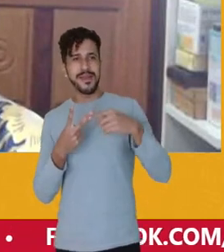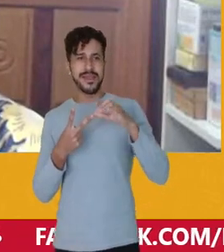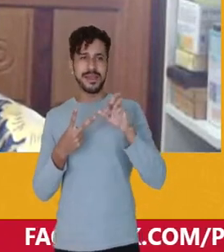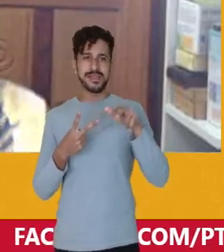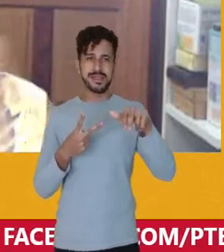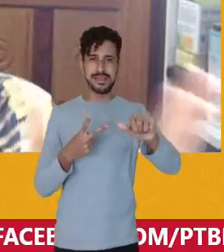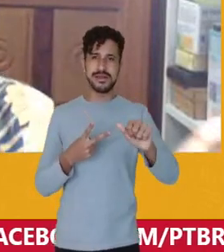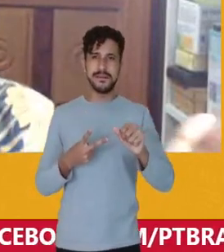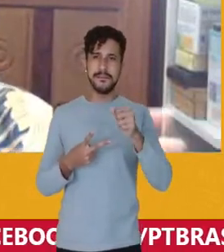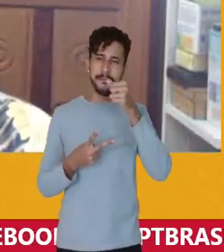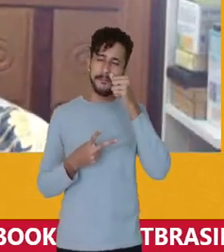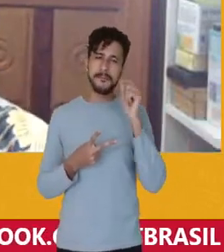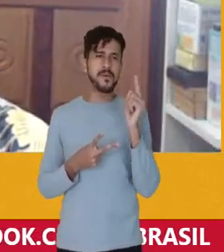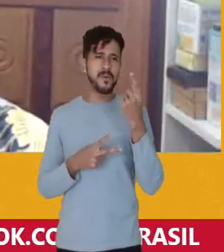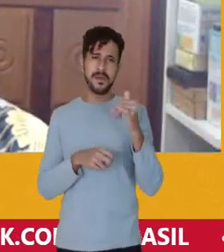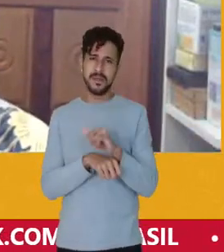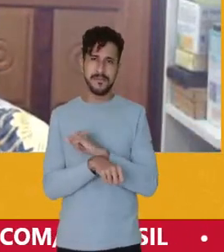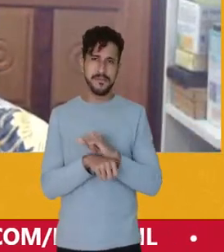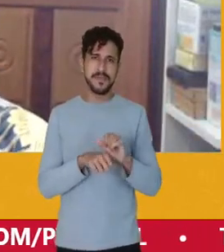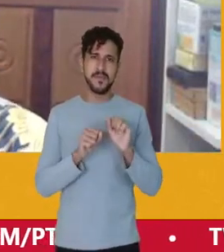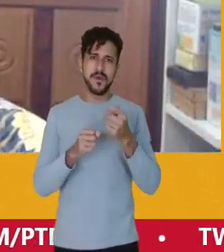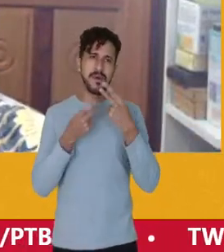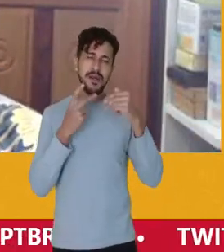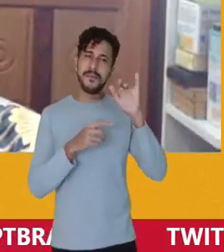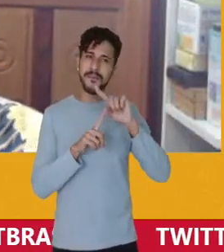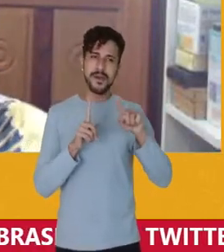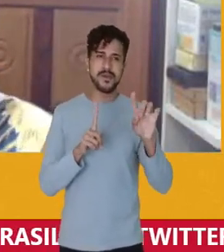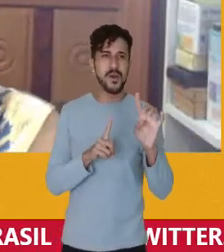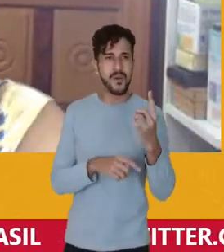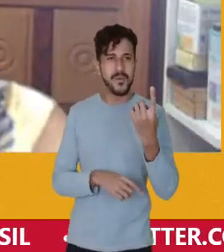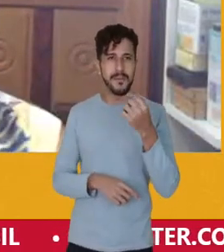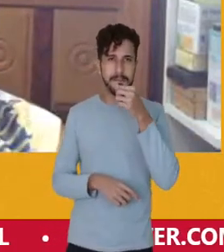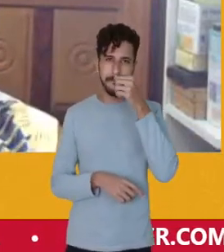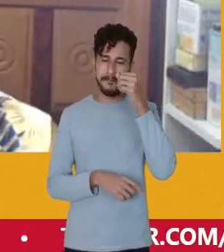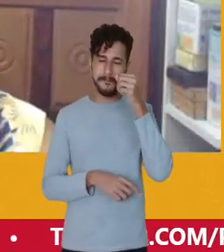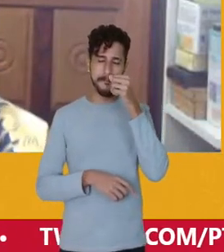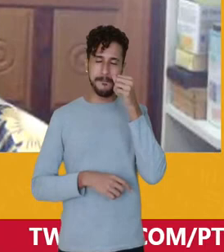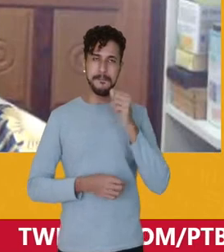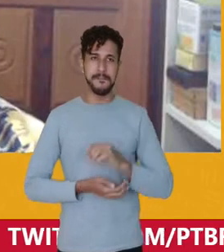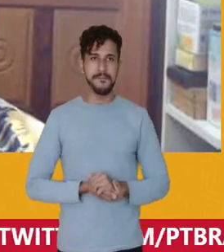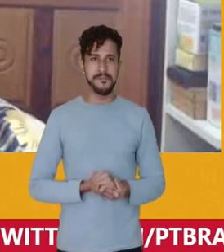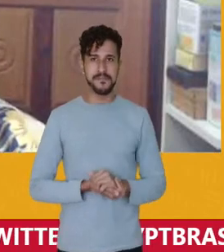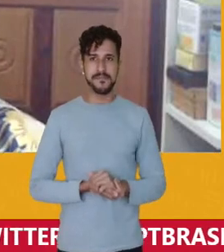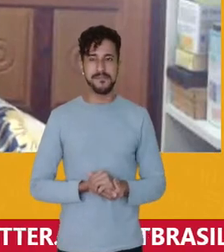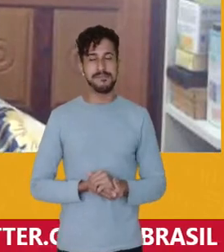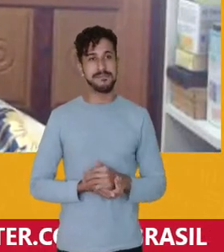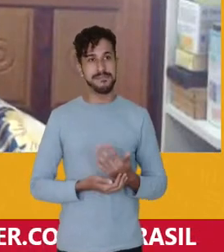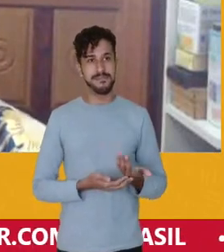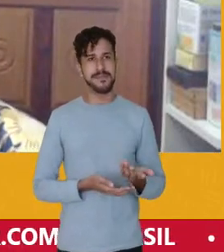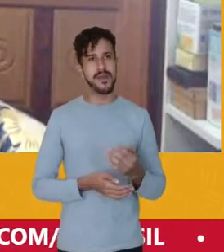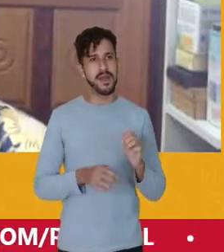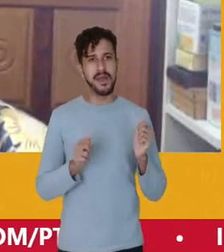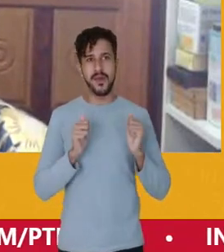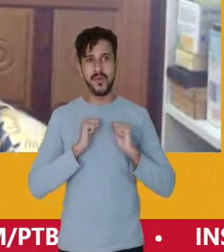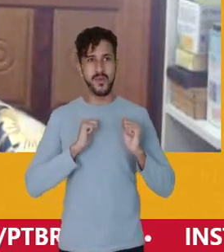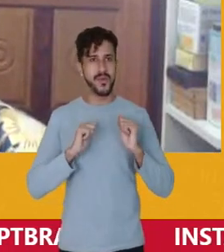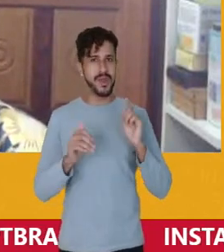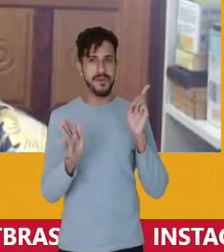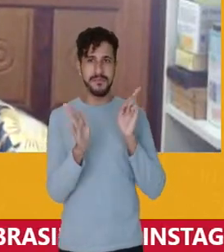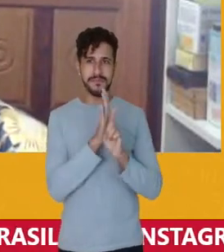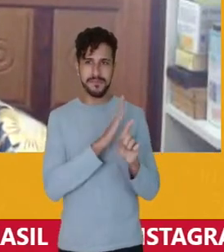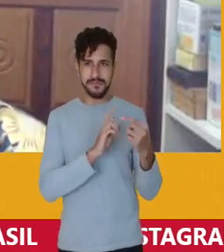Cristina. Pelo menos uma. Pode até falar mais, mas pelo menos uma. Nossa, eu adorei essa